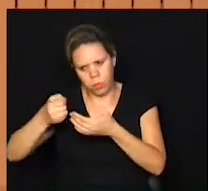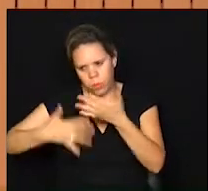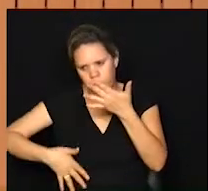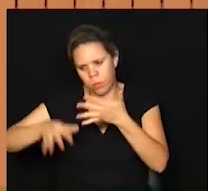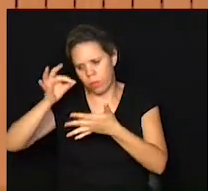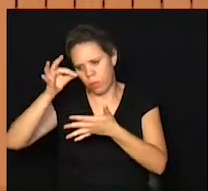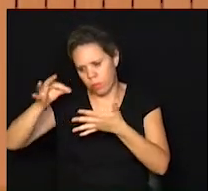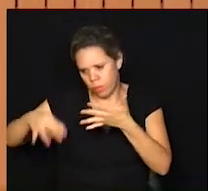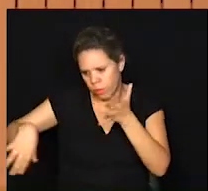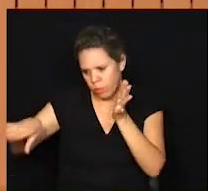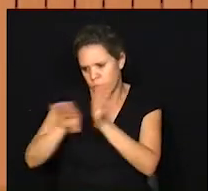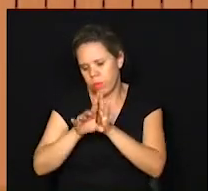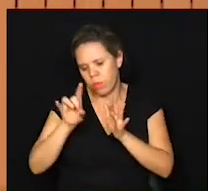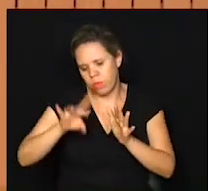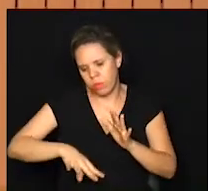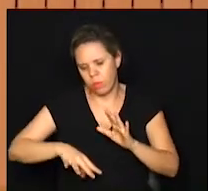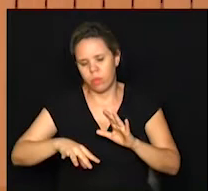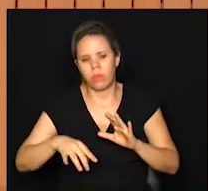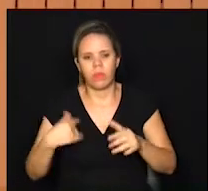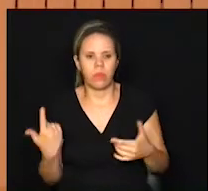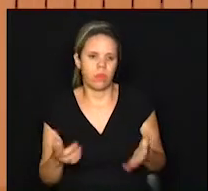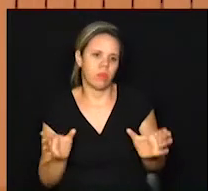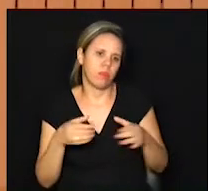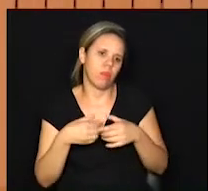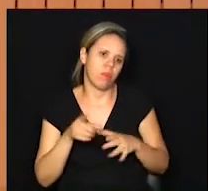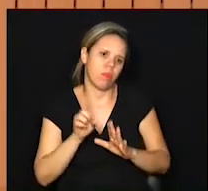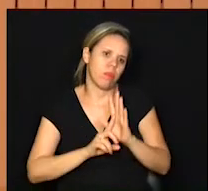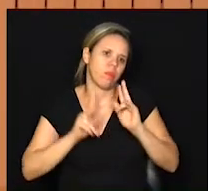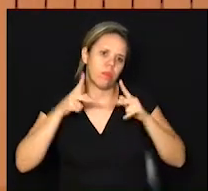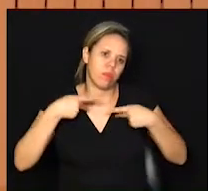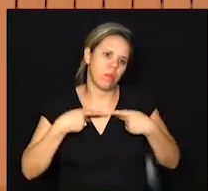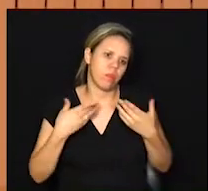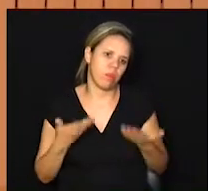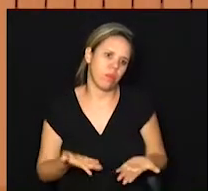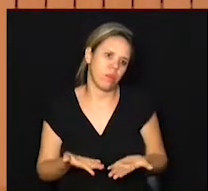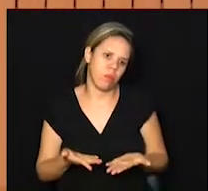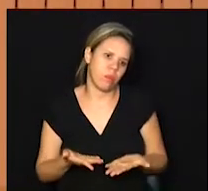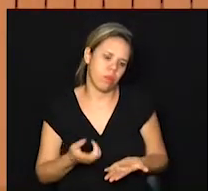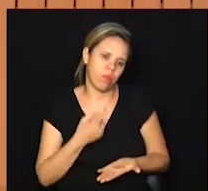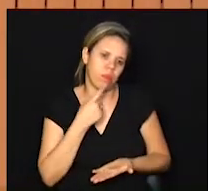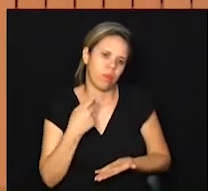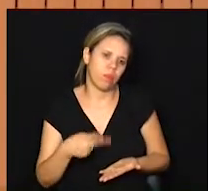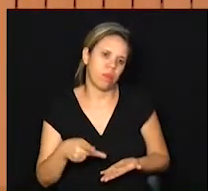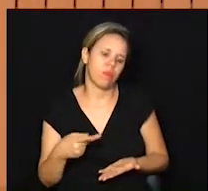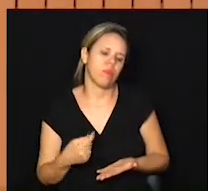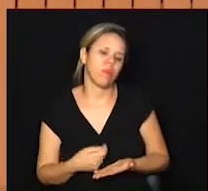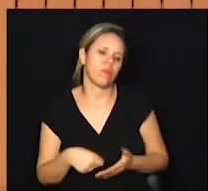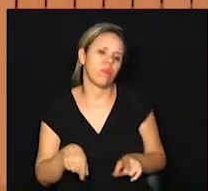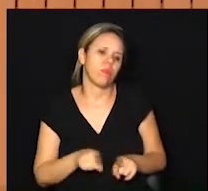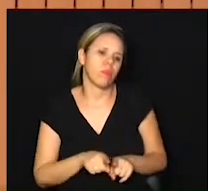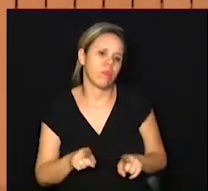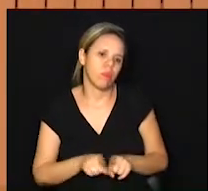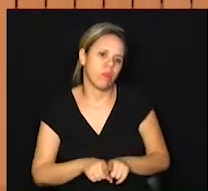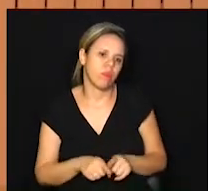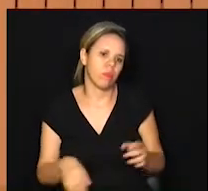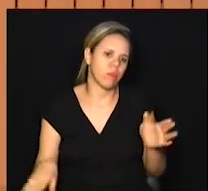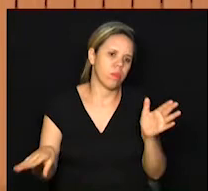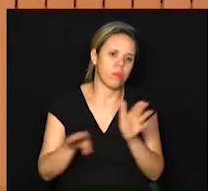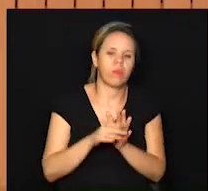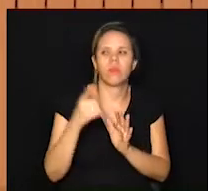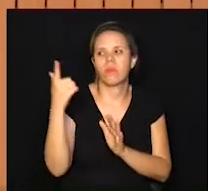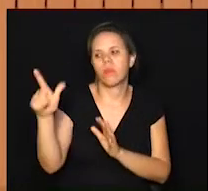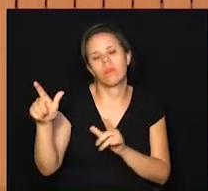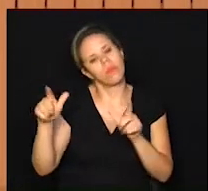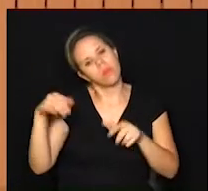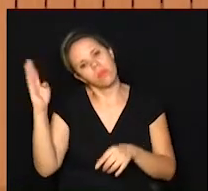chegado não só aqui para nós da Comissão de Direitos Humanos em Campinas, mas também em outros cantos